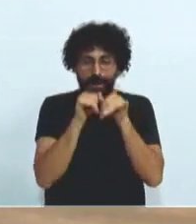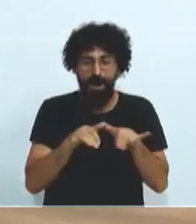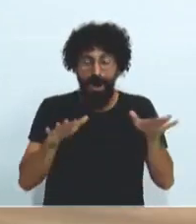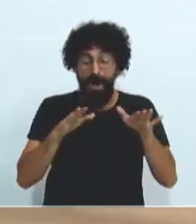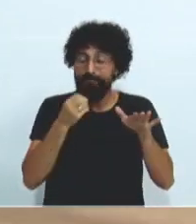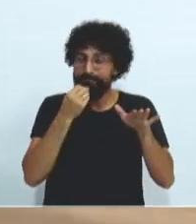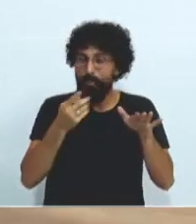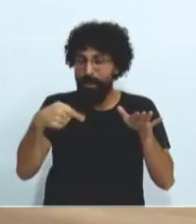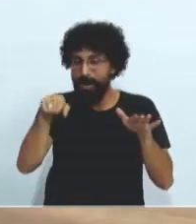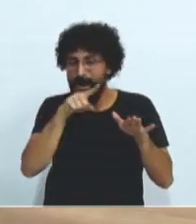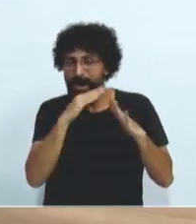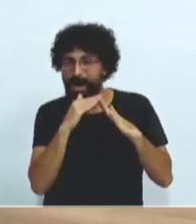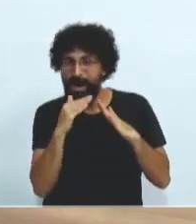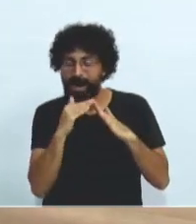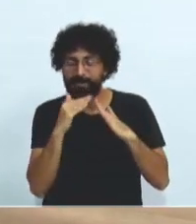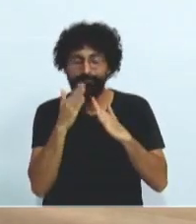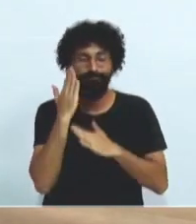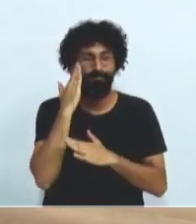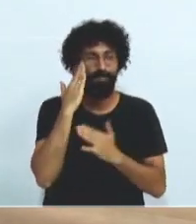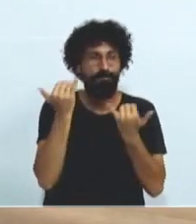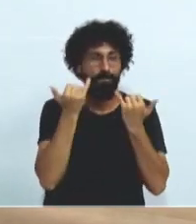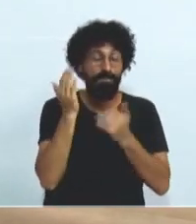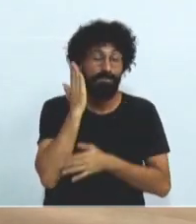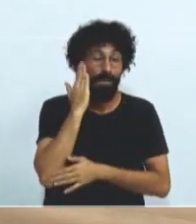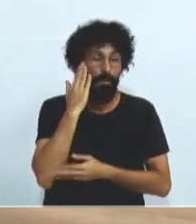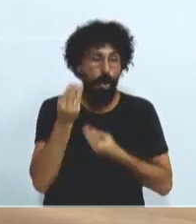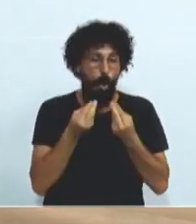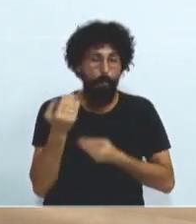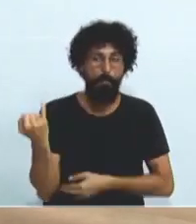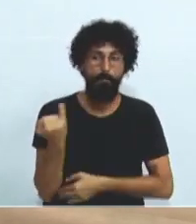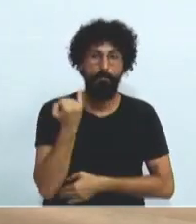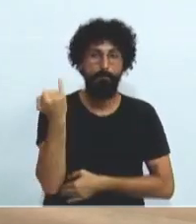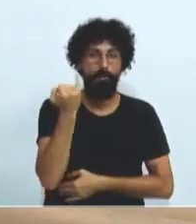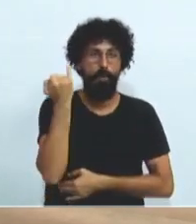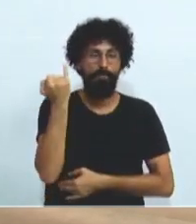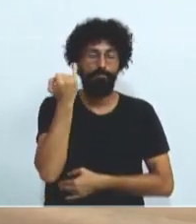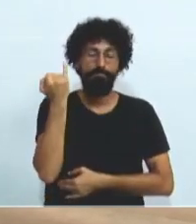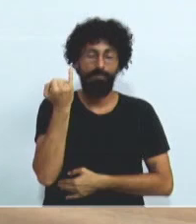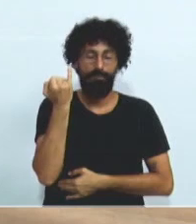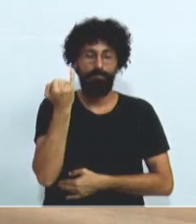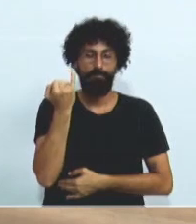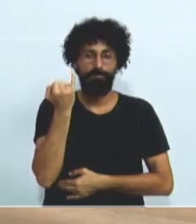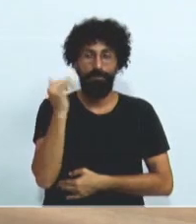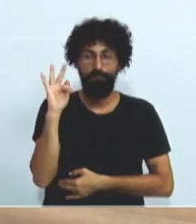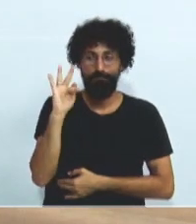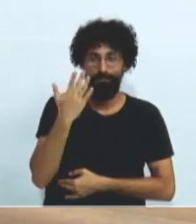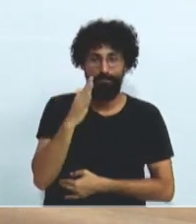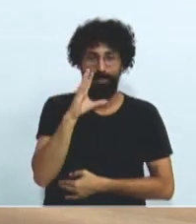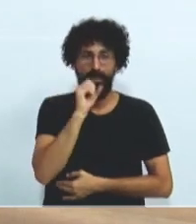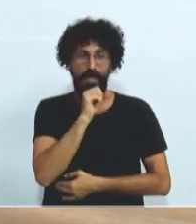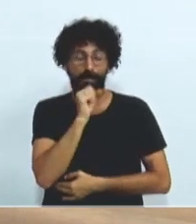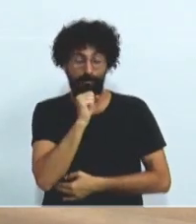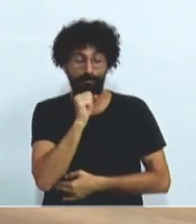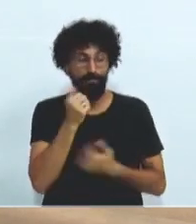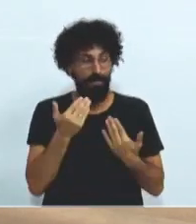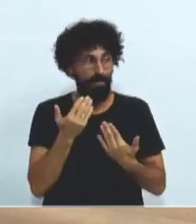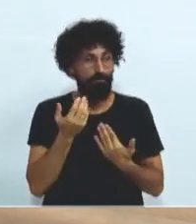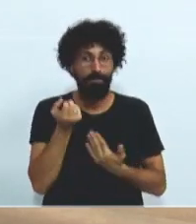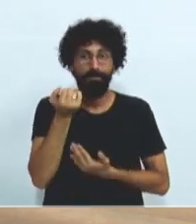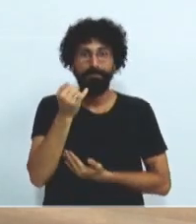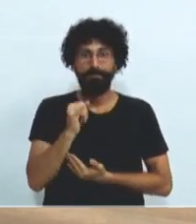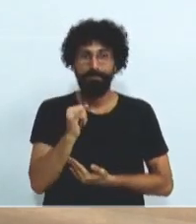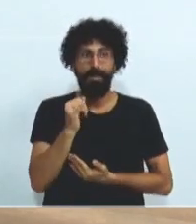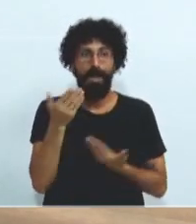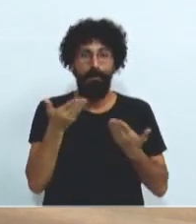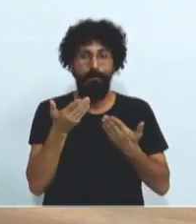tivermos em casa, sabendo da importância, né, dessa campanha do transplante, de ser um doador, quem sabe a gente consegue alcançar